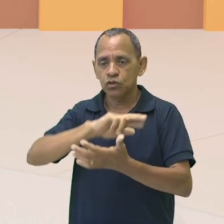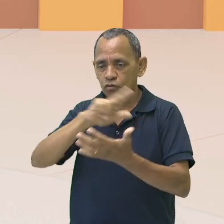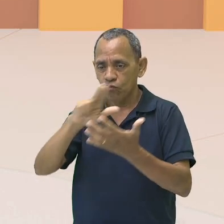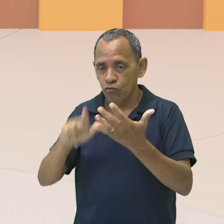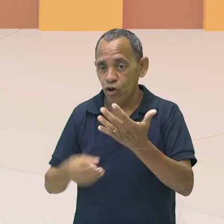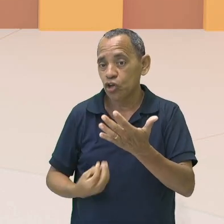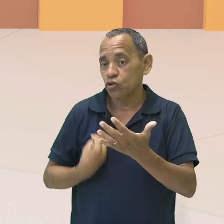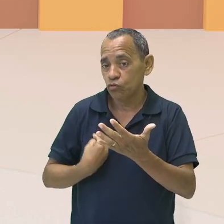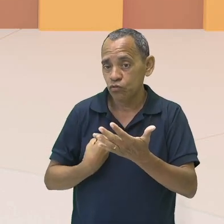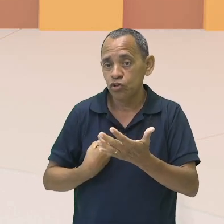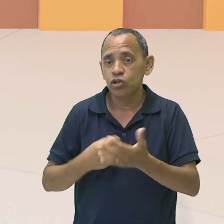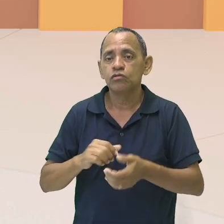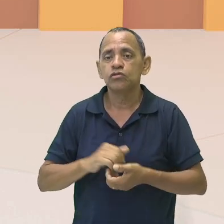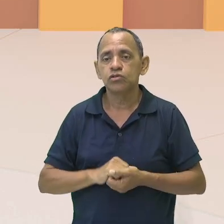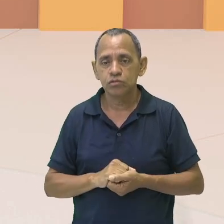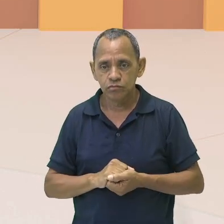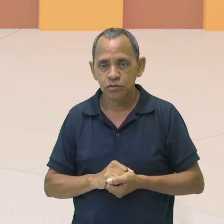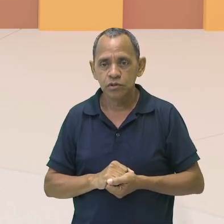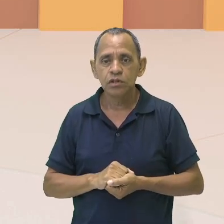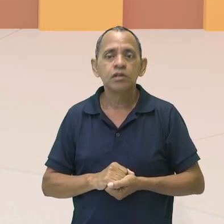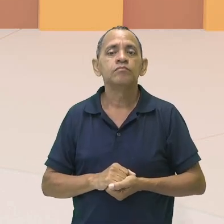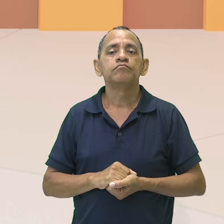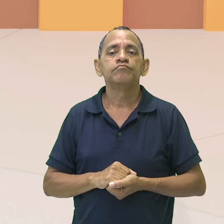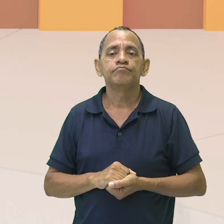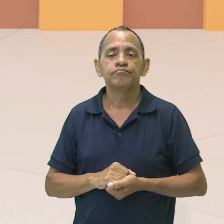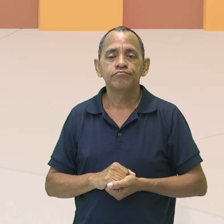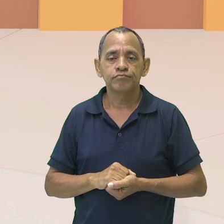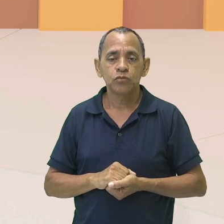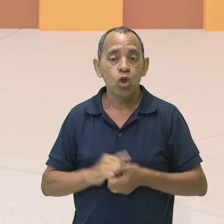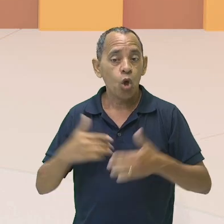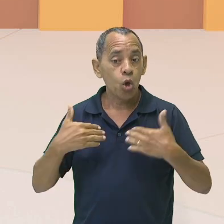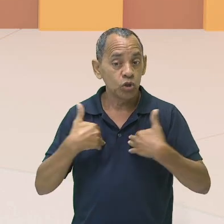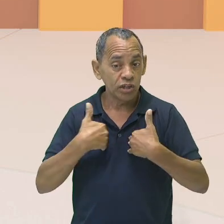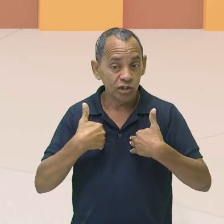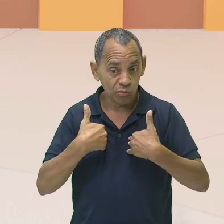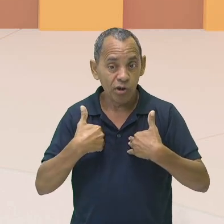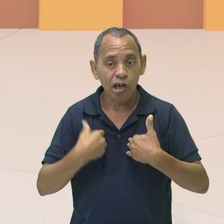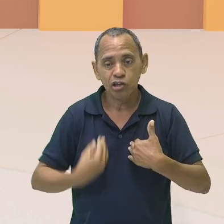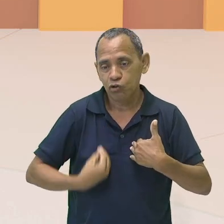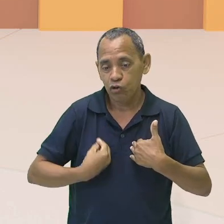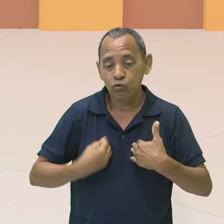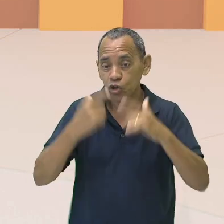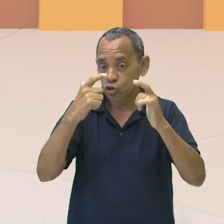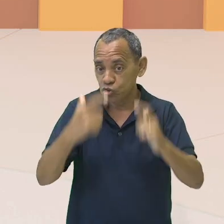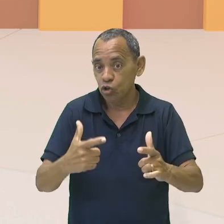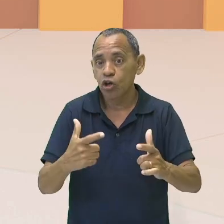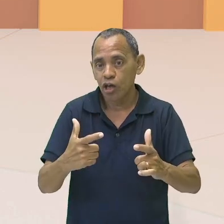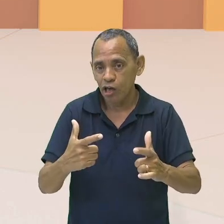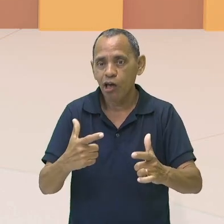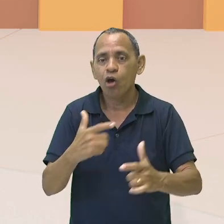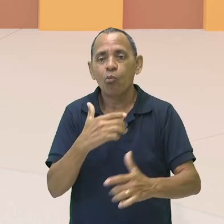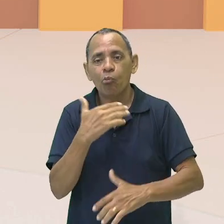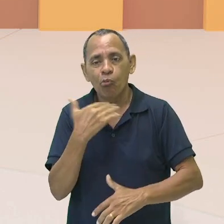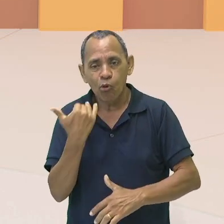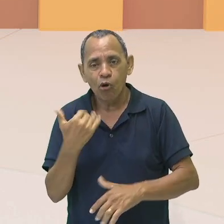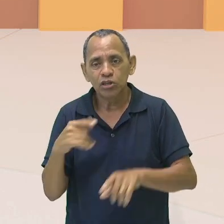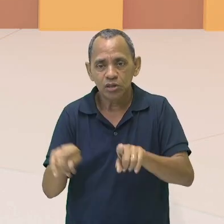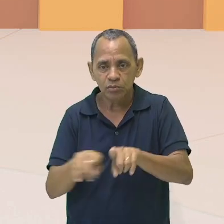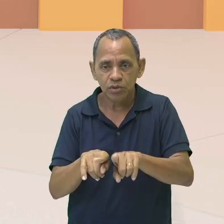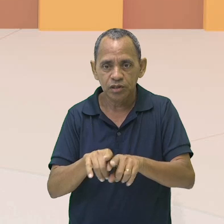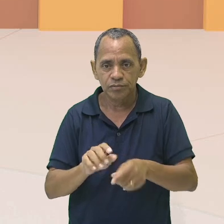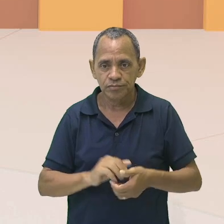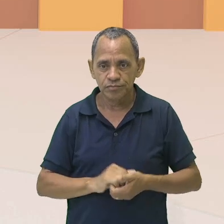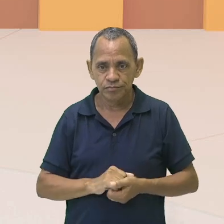floresta natural ali. Então, os animais que viviam e os vegetais também que tinham naquela área ali, já era. Boa sorte aí para vocês, tudo de bom,